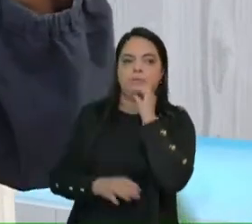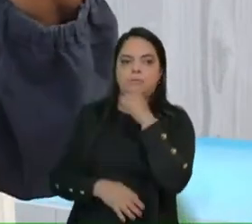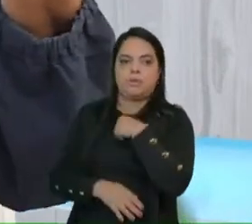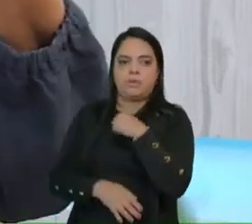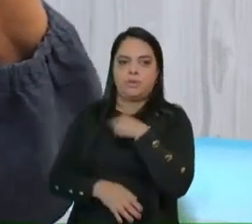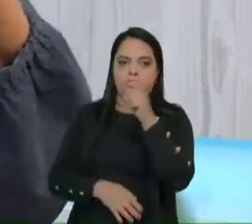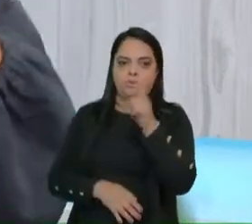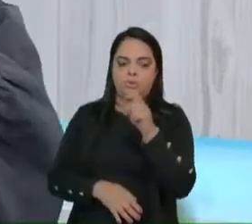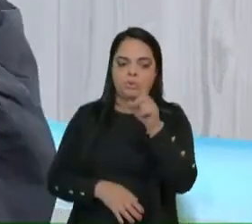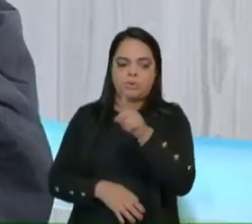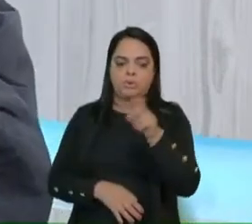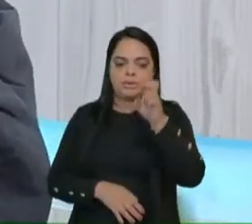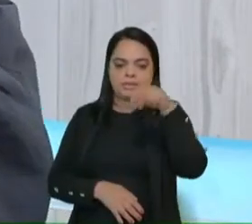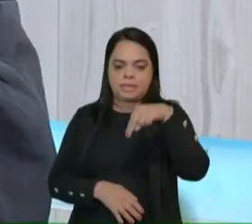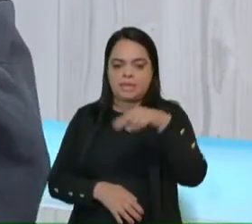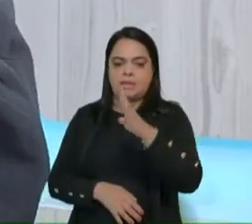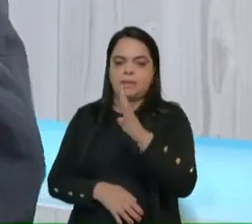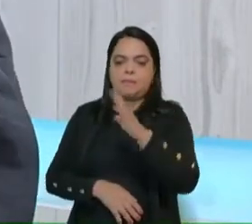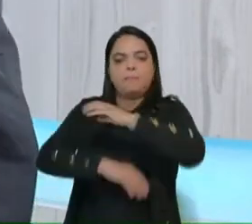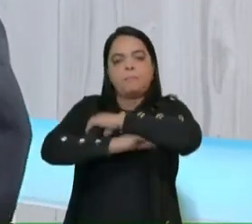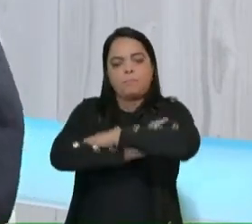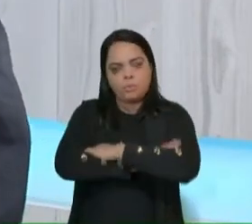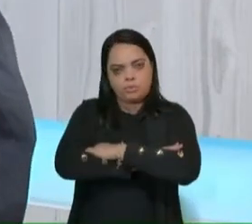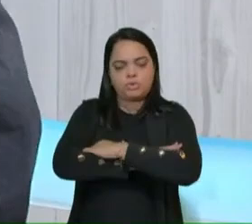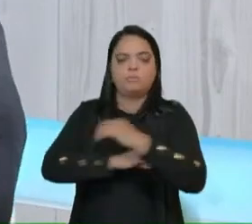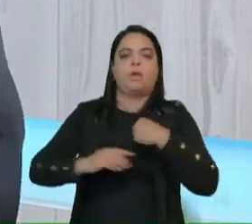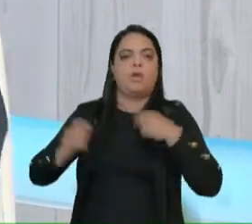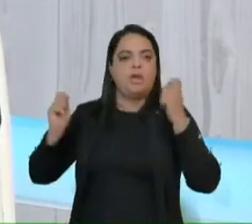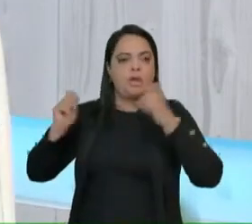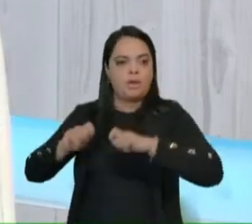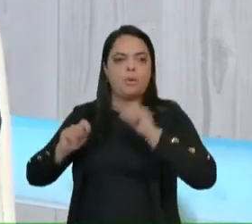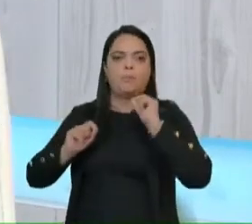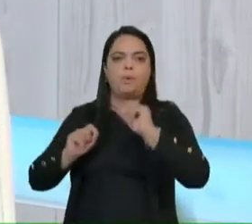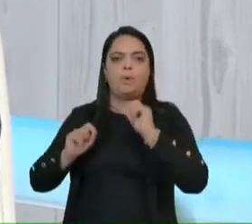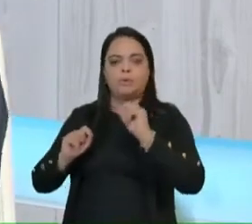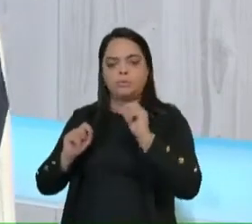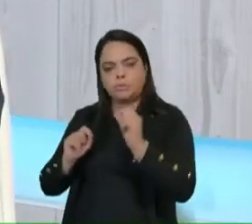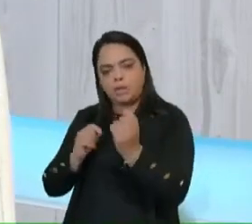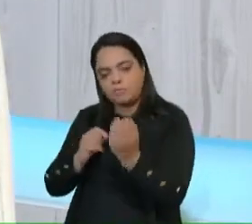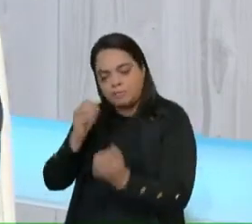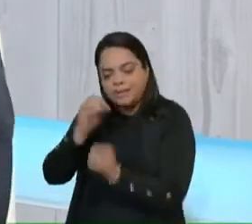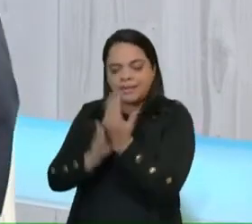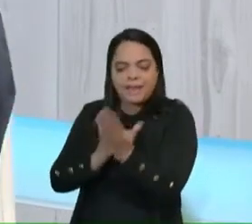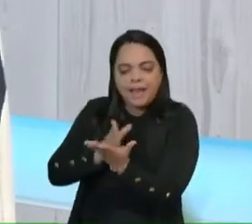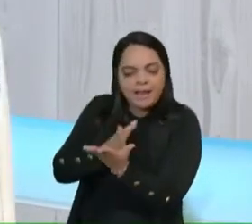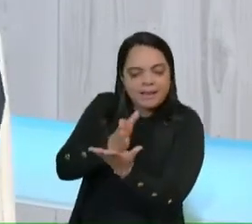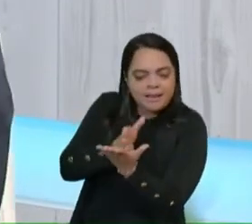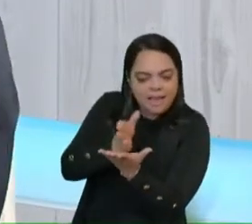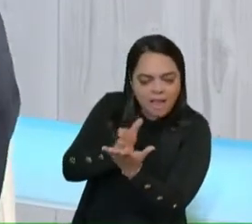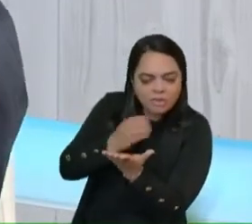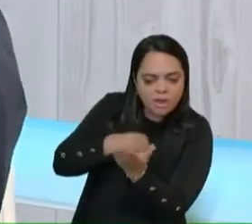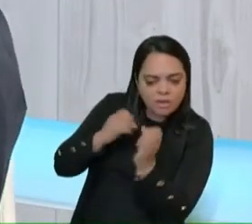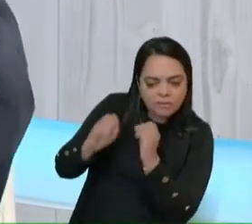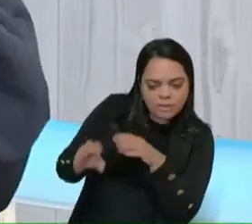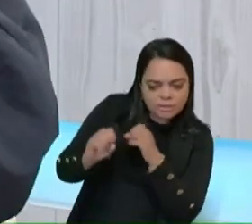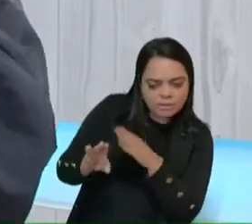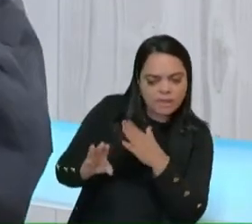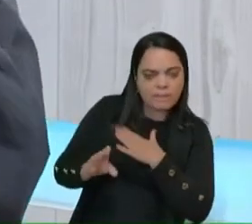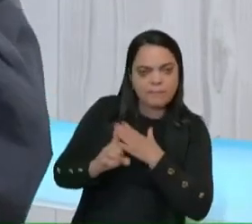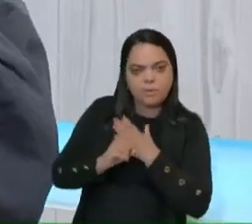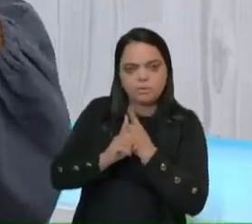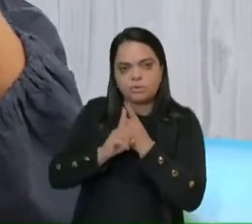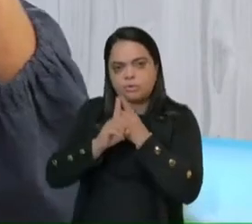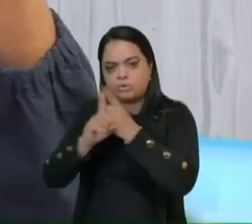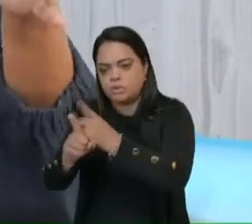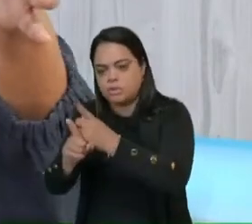do Z em budismo né mas eu posso ter uma linhagem onde eu vou transmitir paraos meus alunos para Minhas alunas né pros meus discípulos